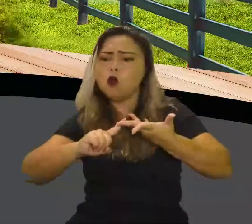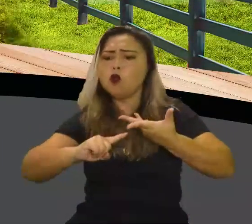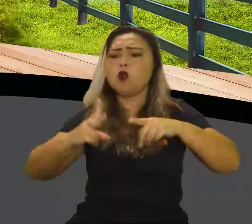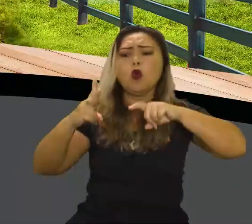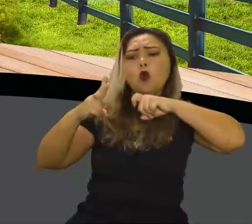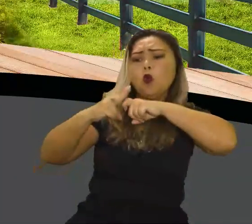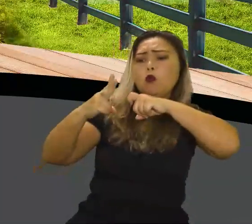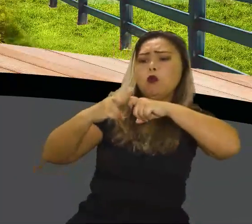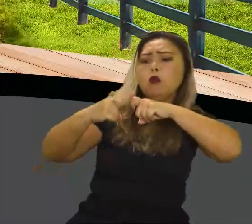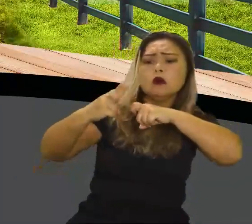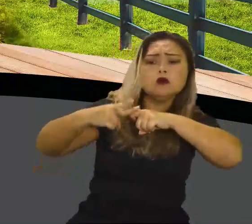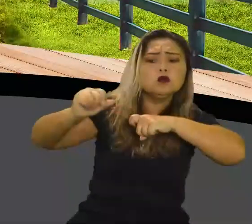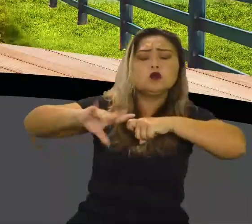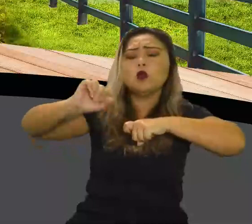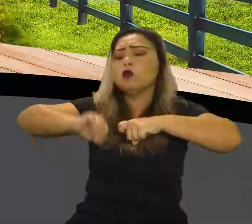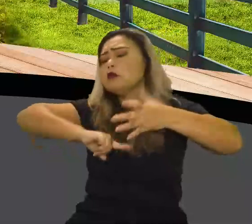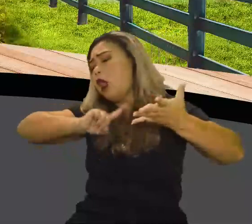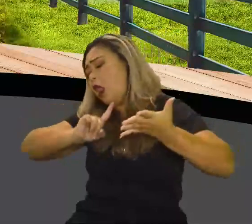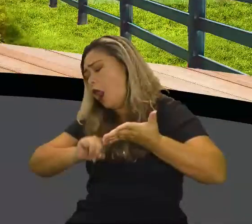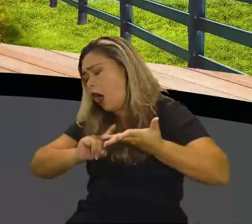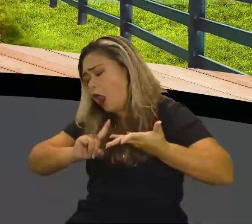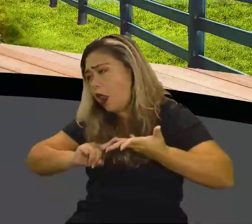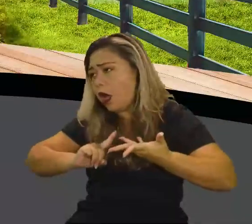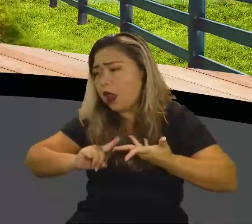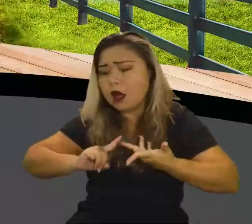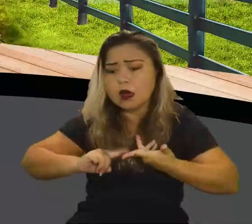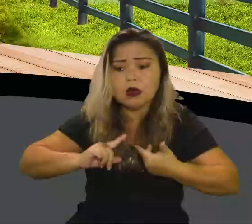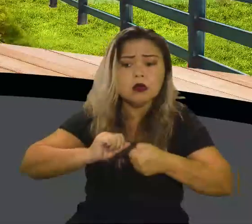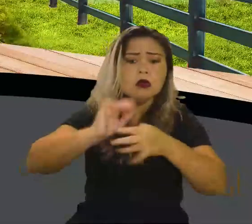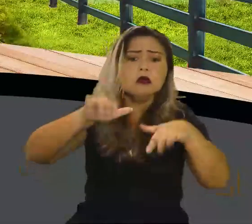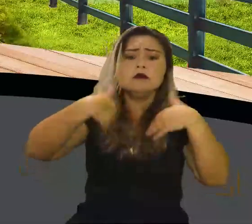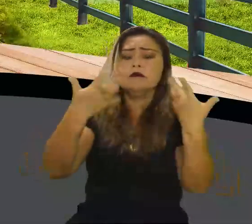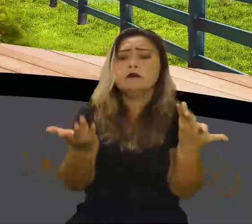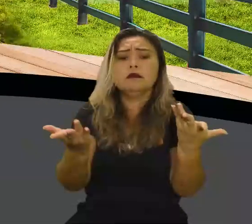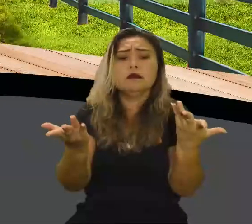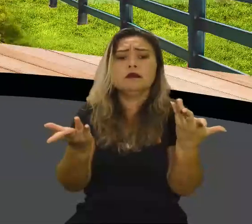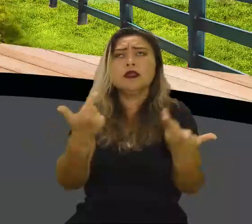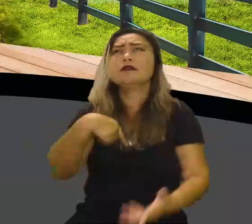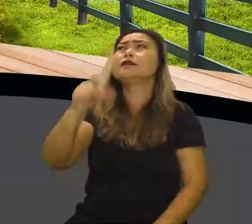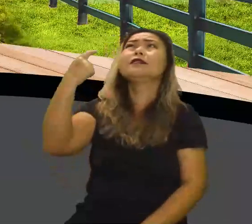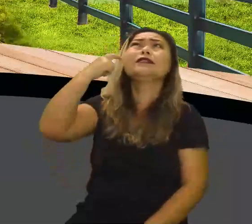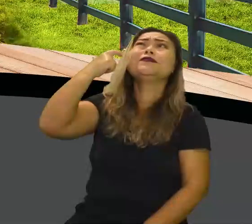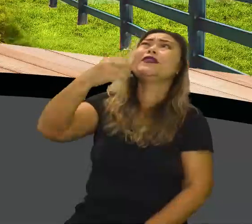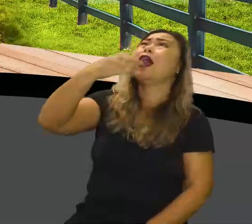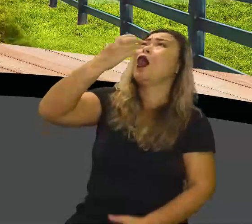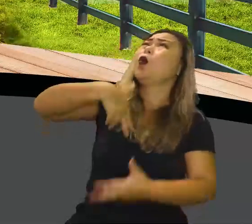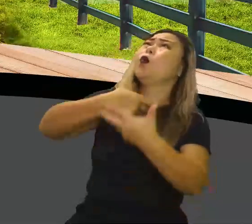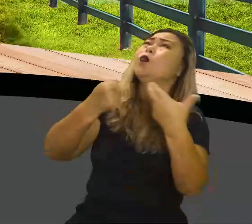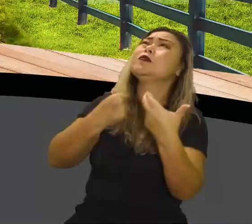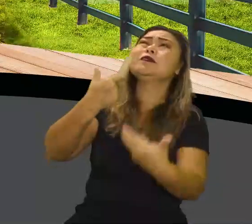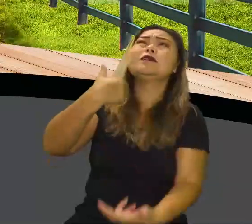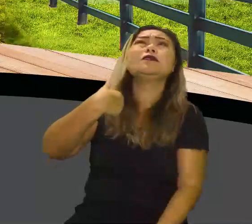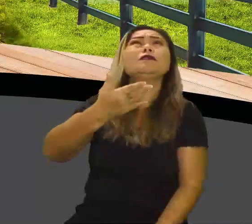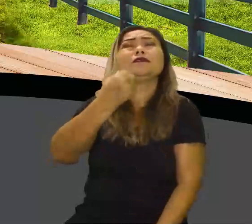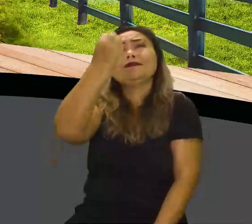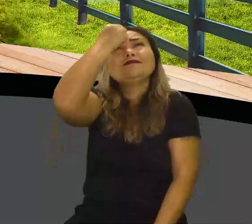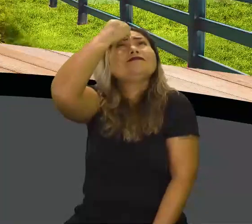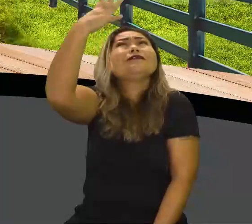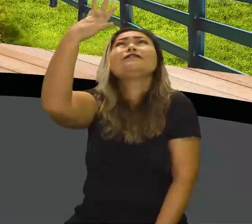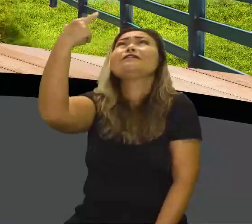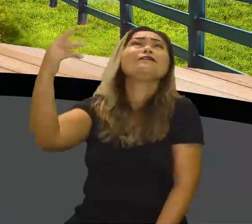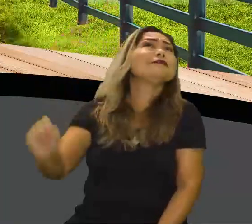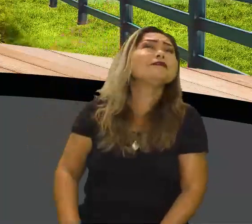cupuaçu. A produção lá de... Meu Deus, veio o nome da fruta agora e me deu um